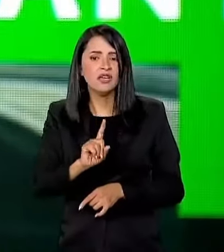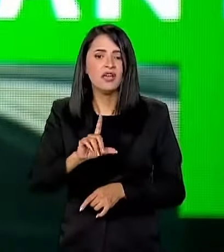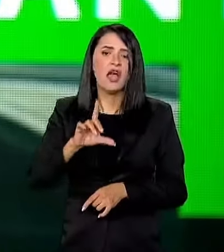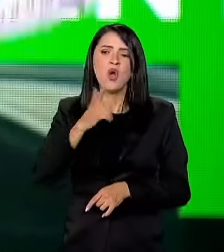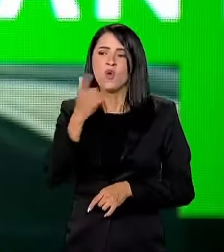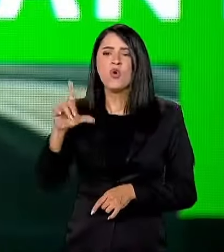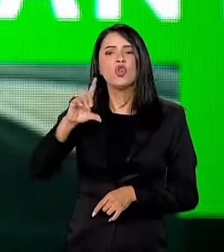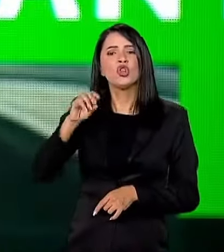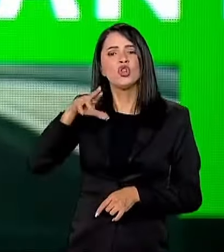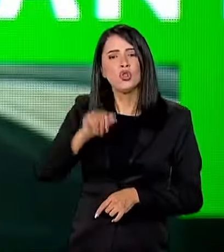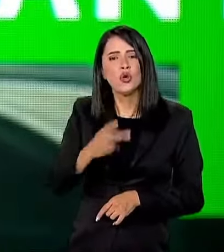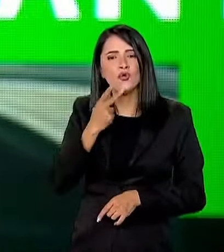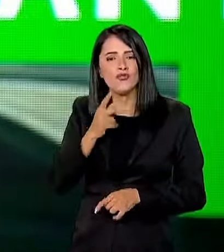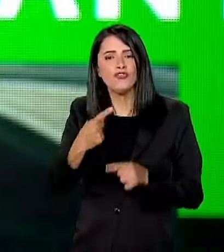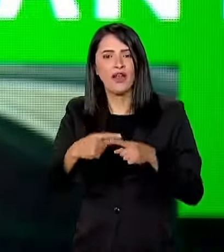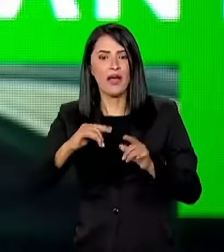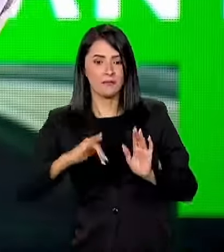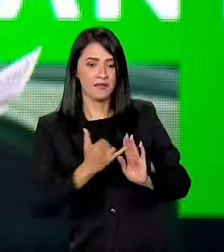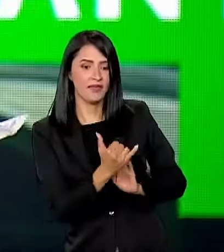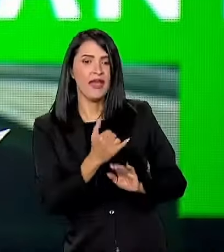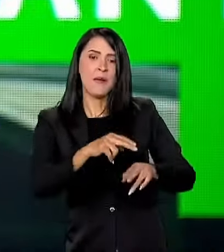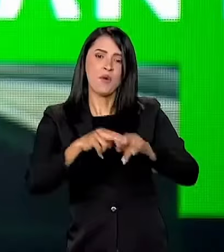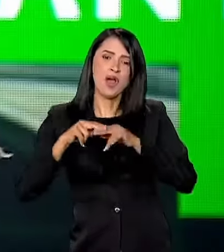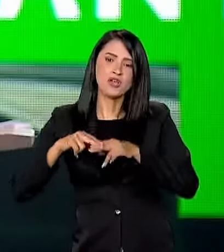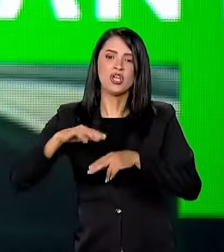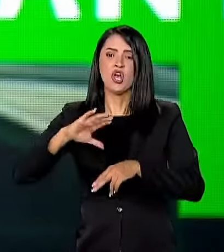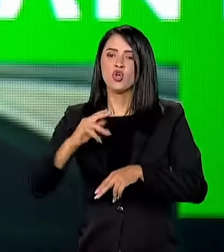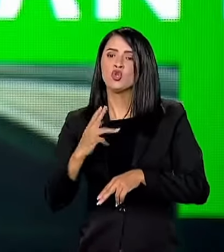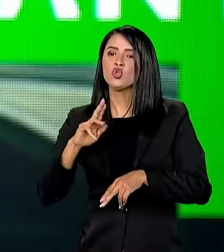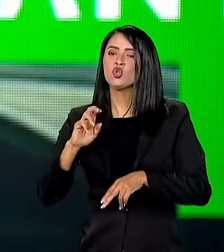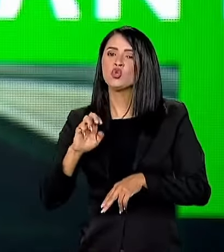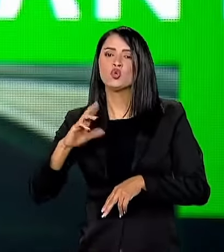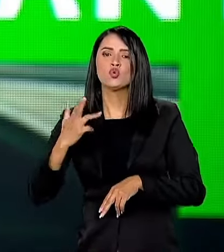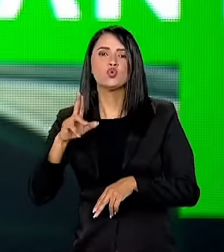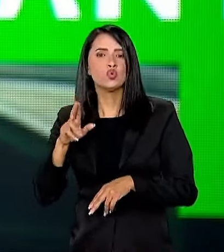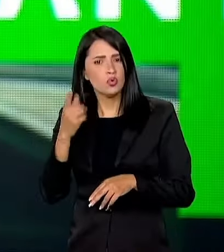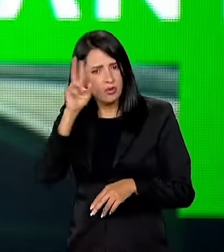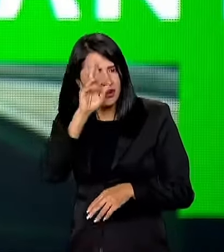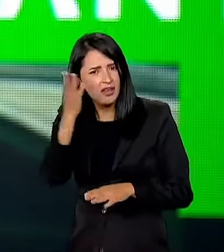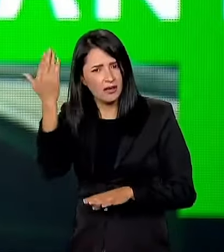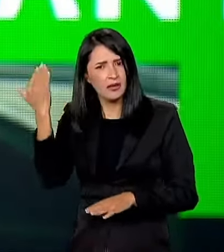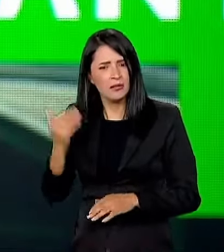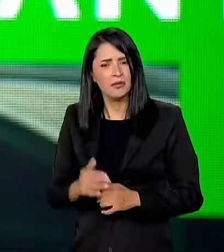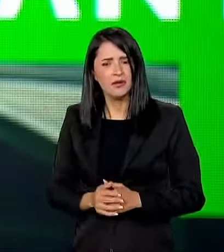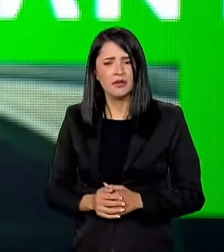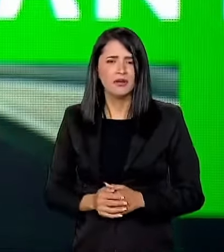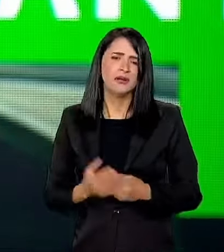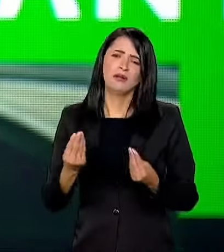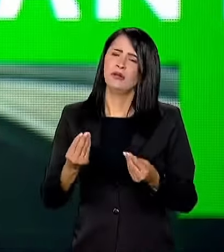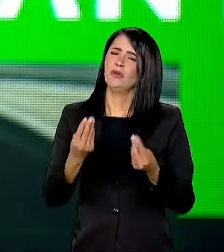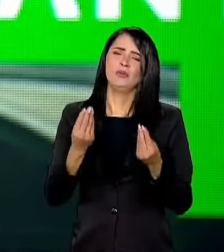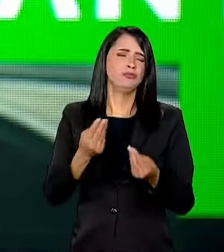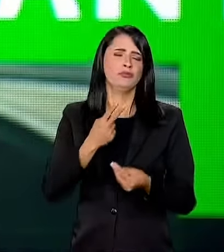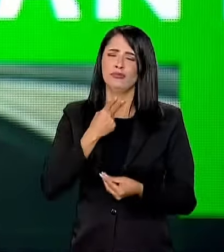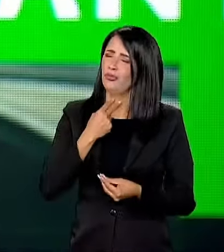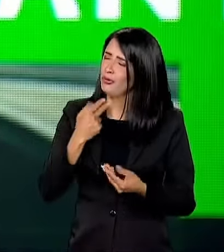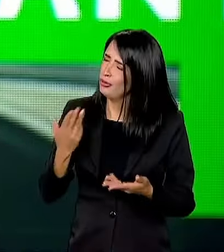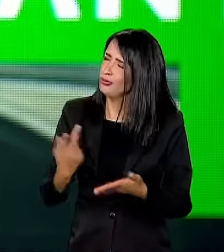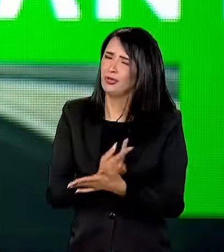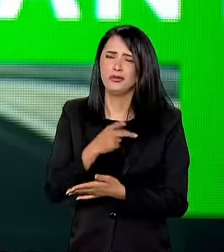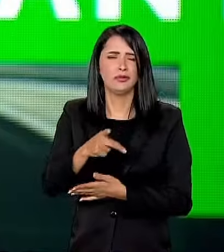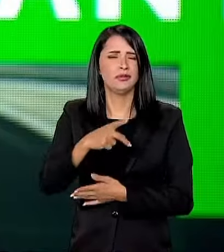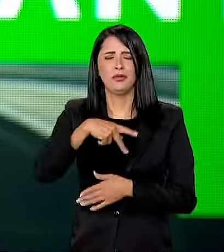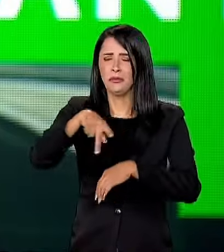que a responsabilidade da inflação era por conta do chuchu. Vocês estão lembrados? Isso não pode acontecer num país